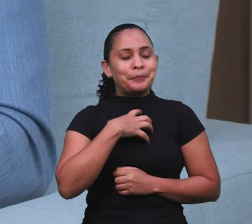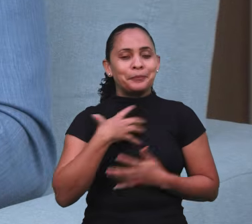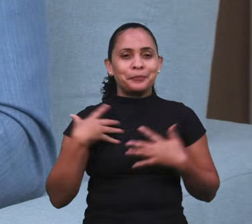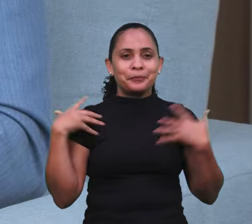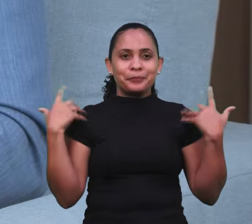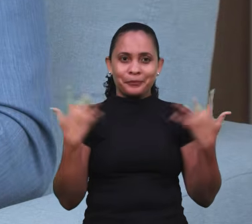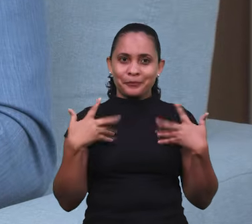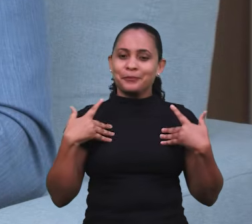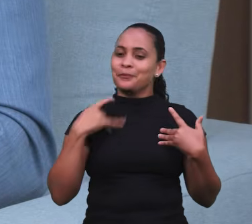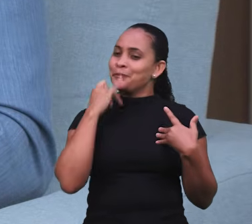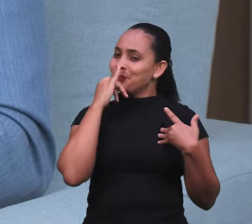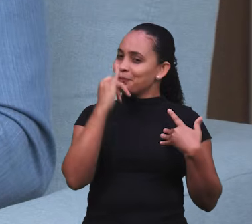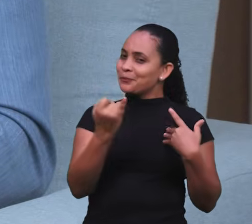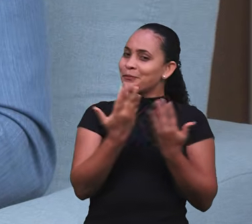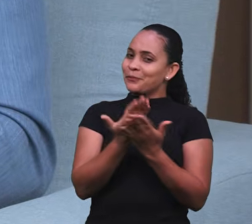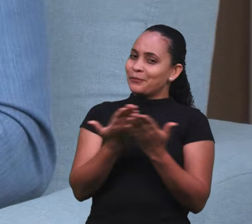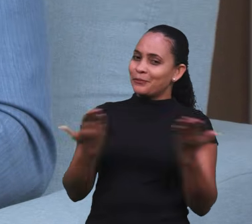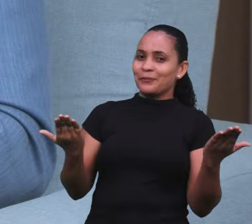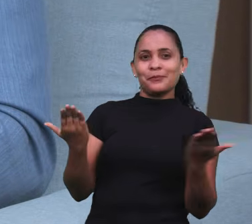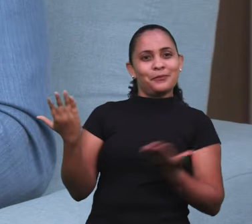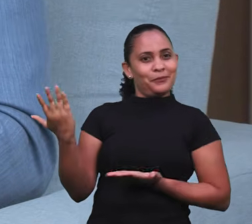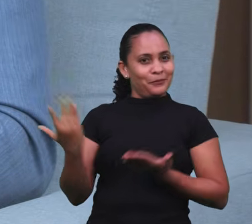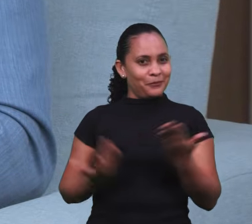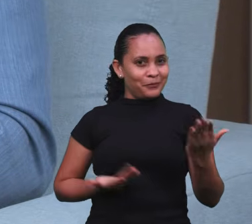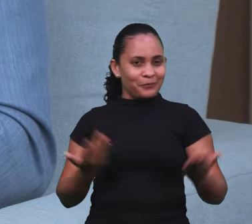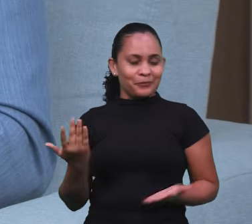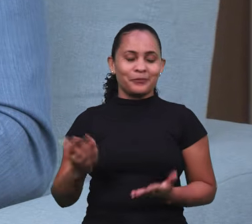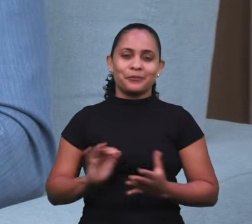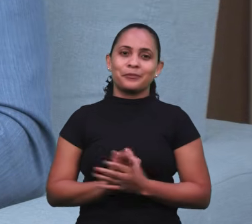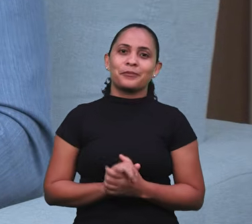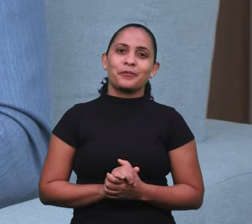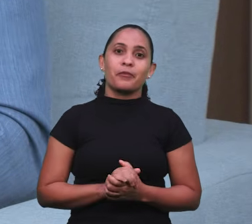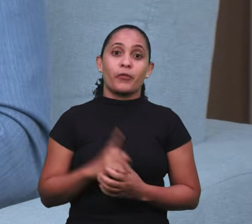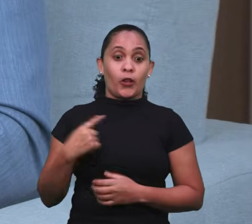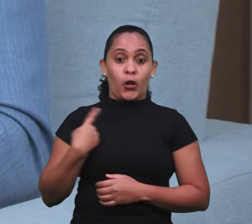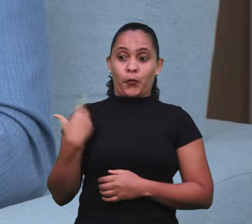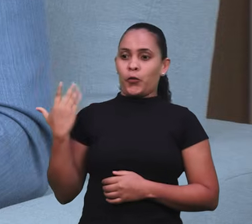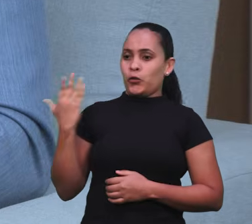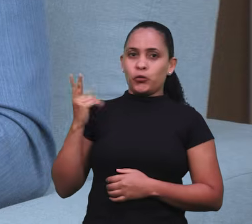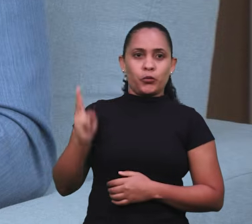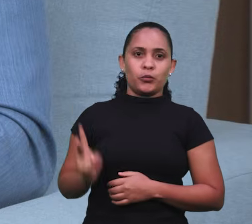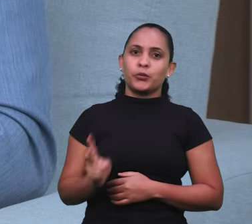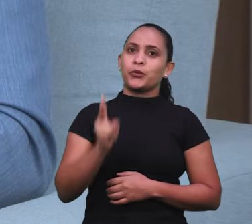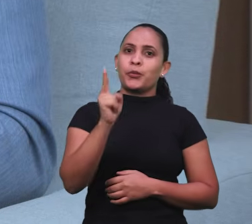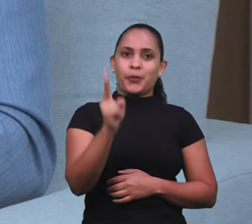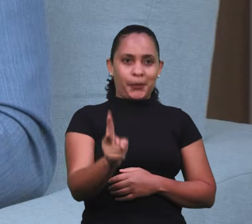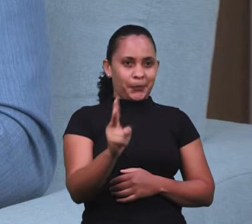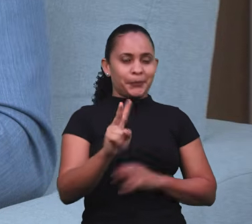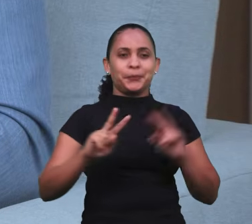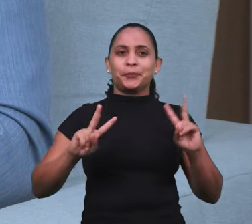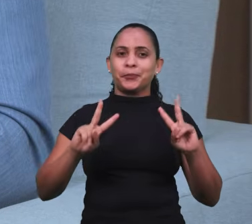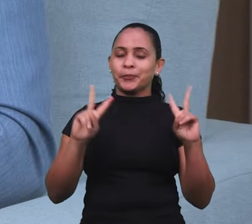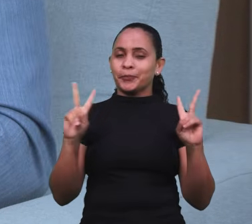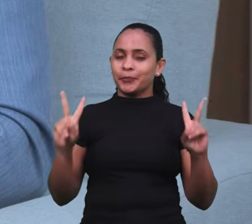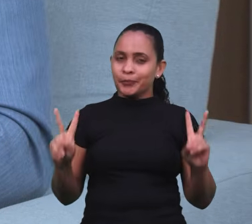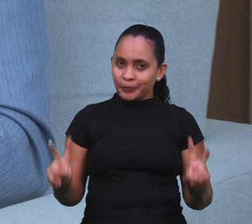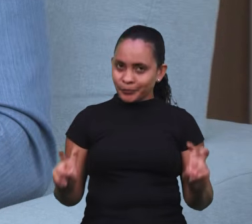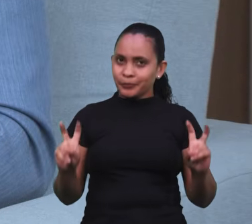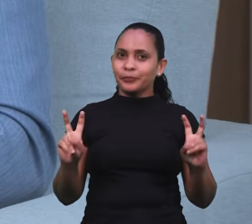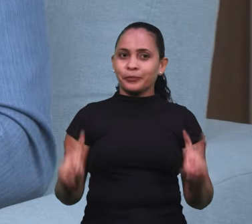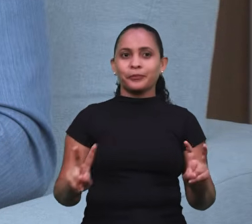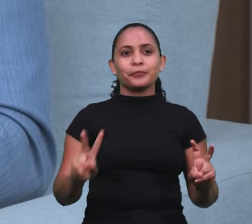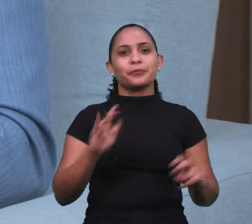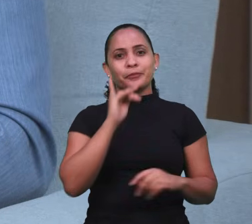alegria falar com os irmãos. E nós estamos aqui hoje para poder dar continuidade a um tema que tem